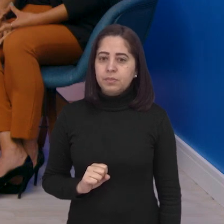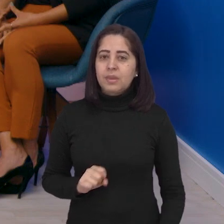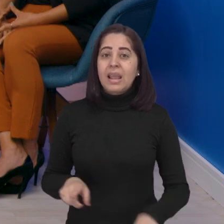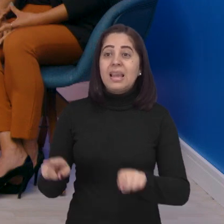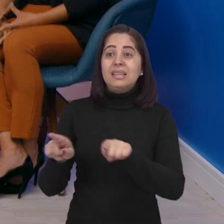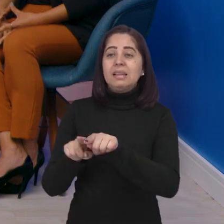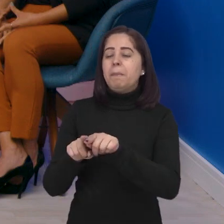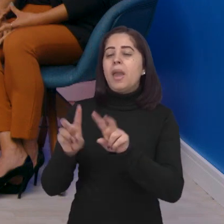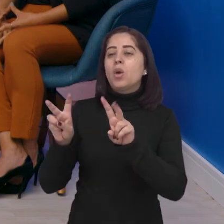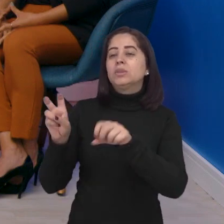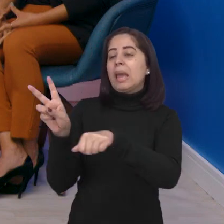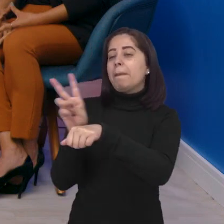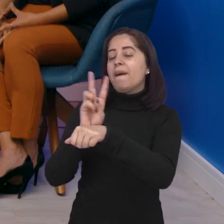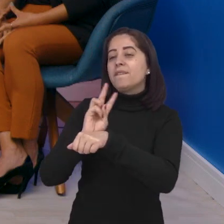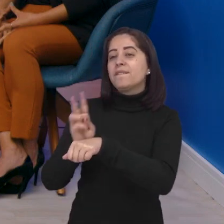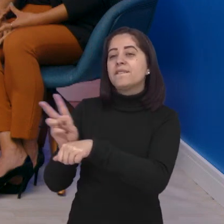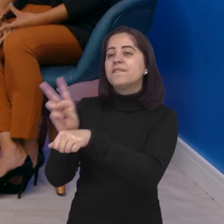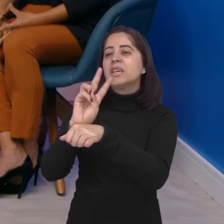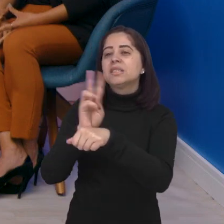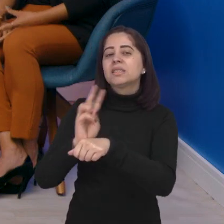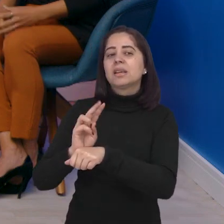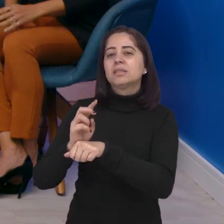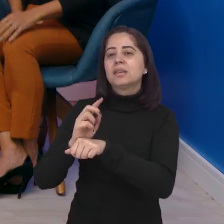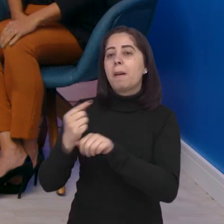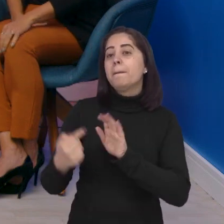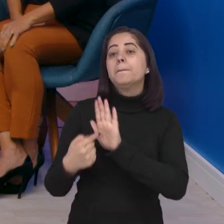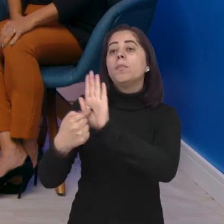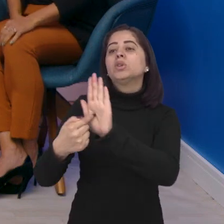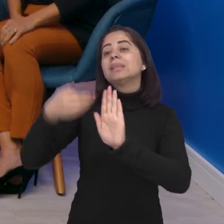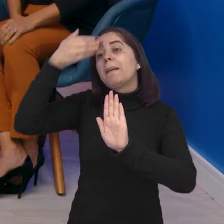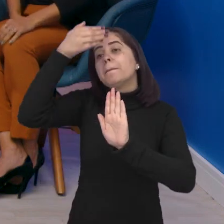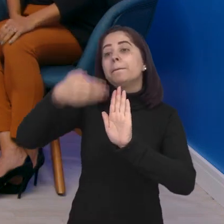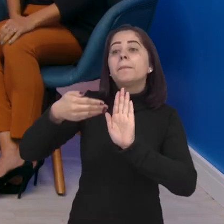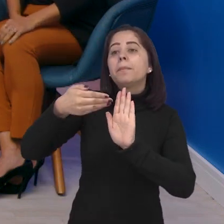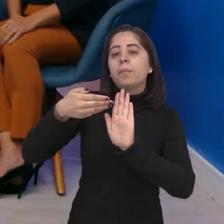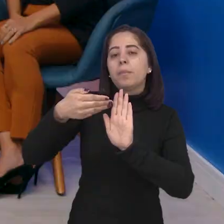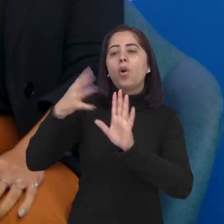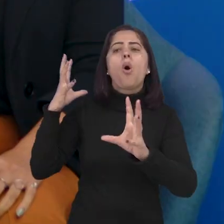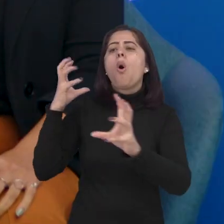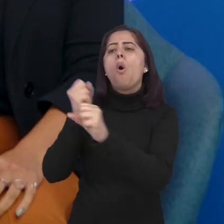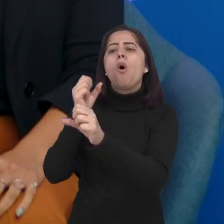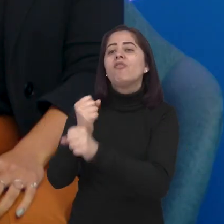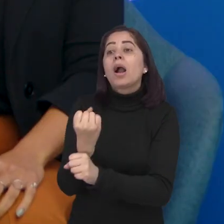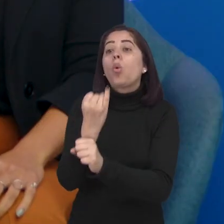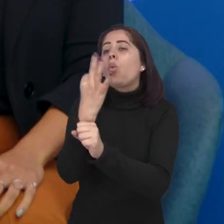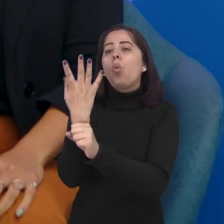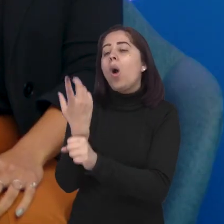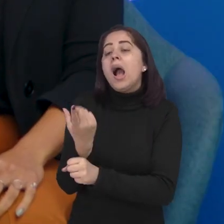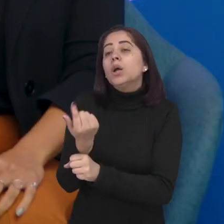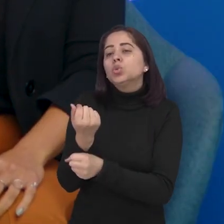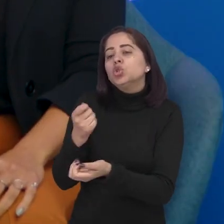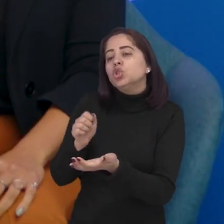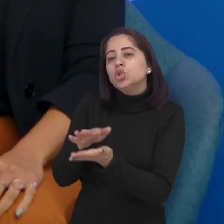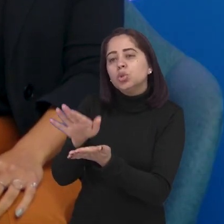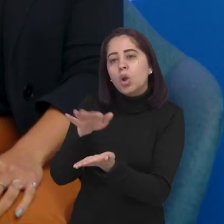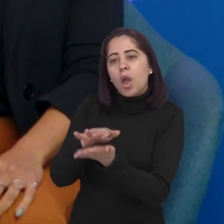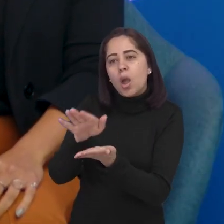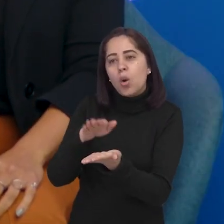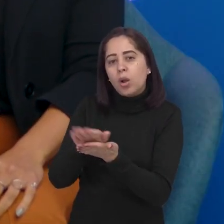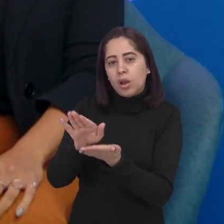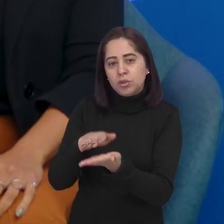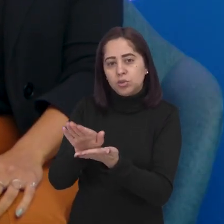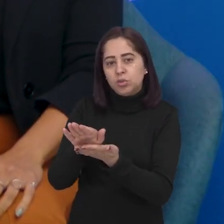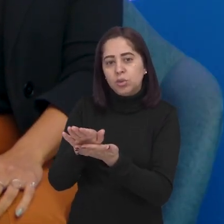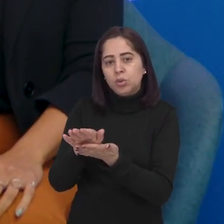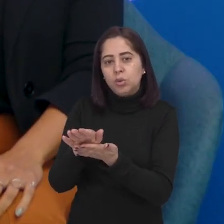da fiscalização disso tudo, né? Na verdade, a prestação de contas dessas doações, do uso desse dinheiro de